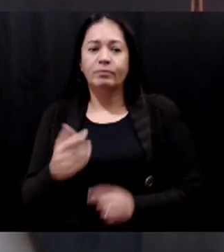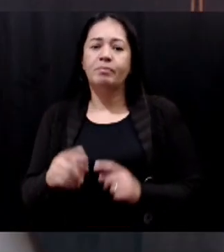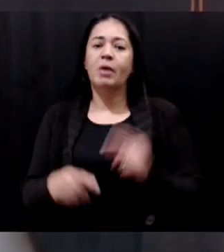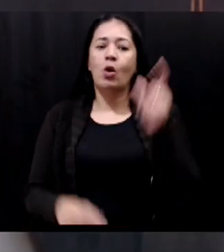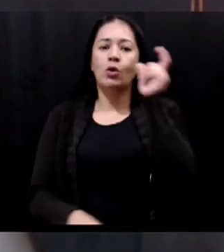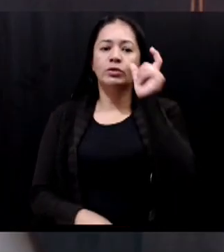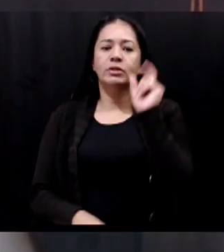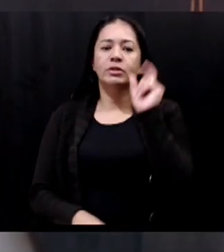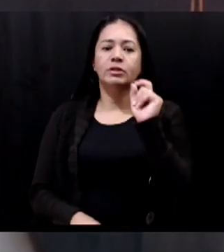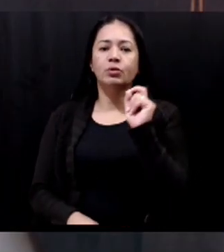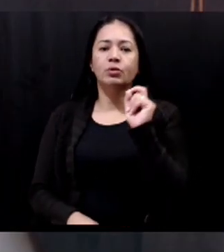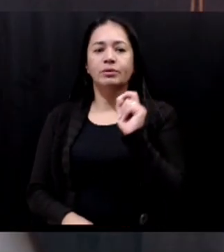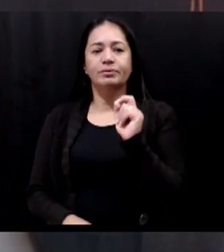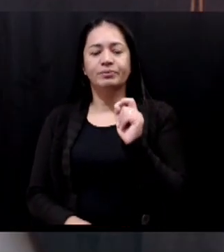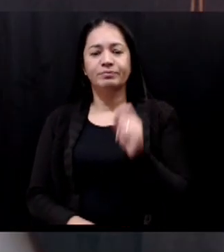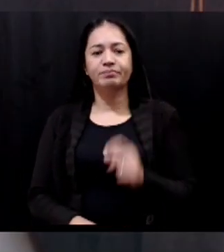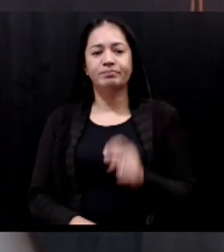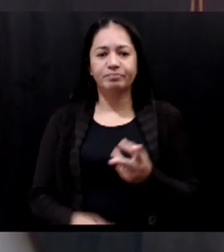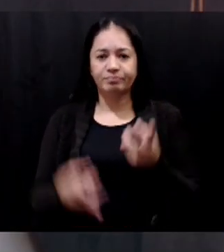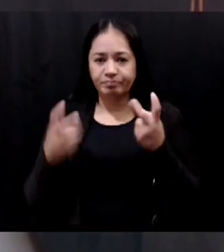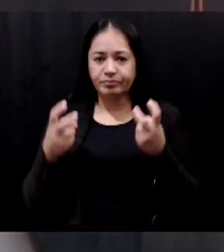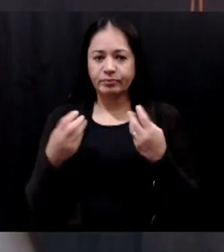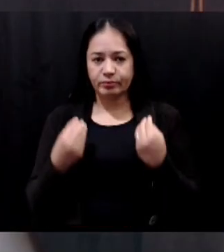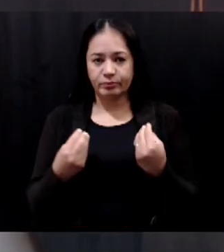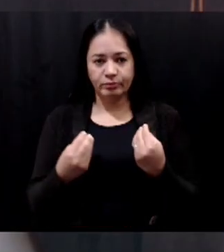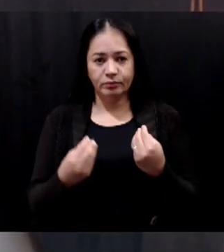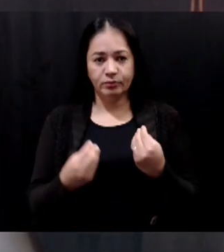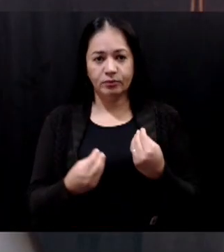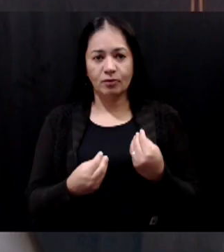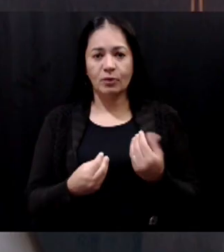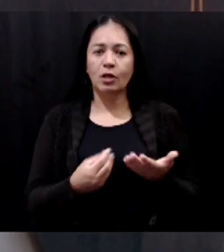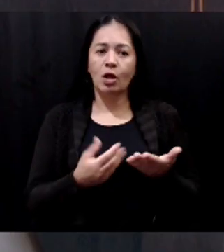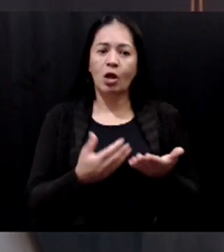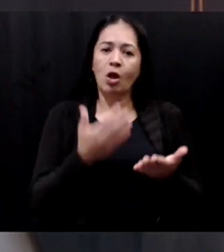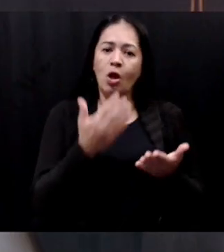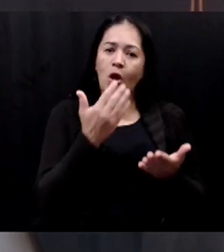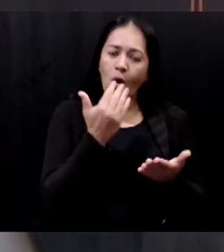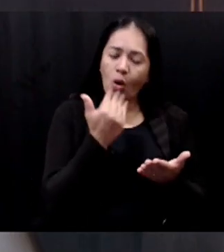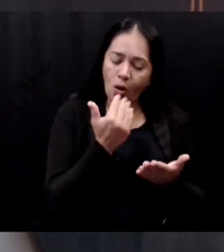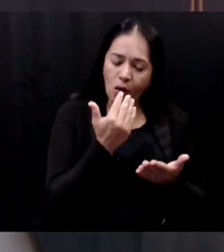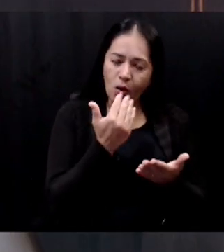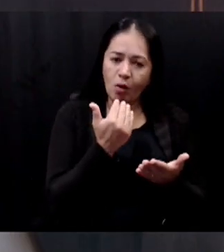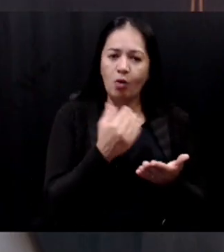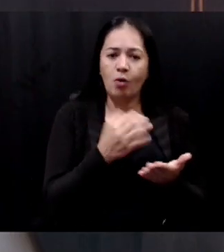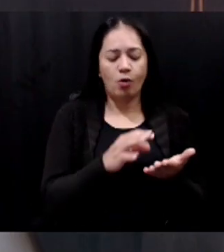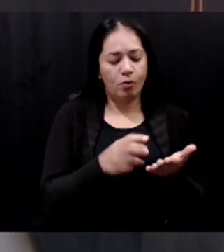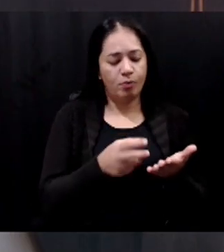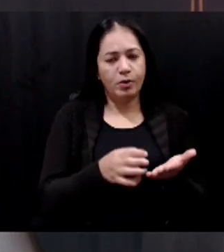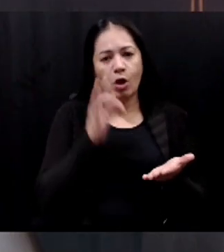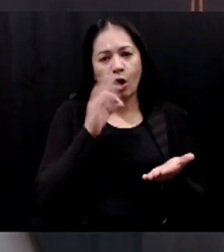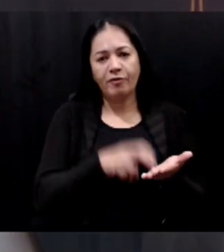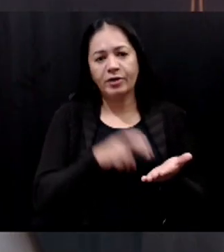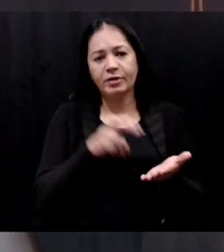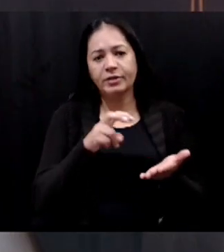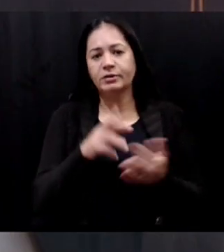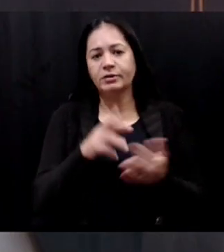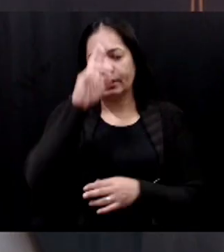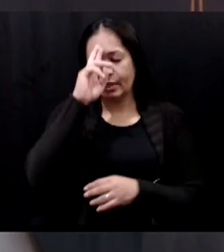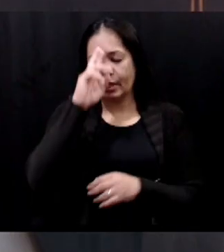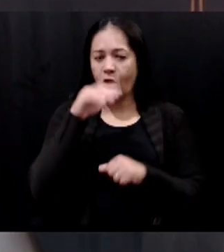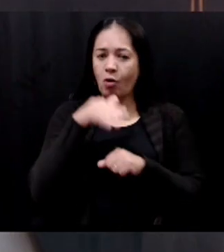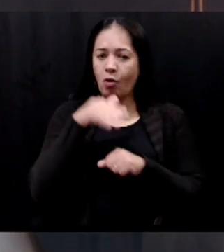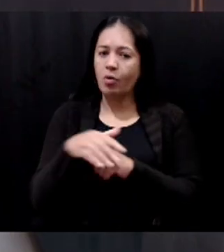vê que funciona é fazer uma refeição no café da manhã, almoço, jantar, se precisar